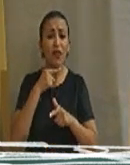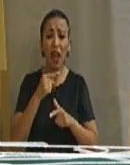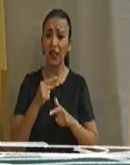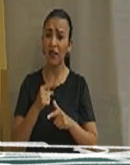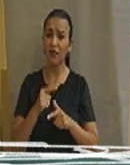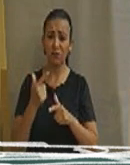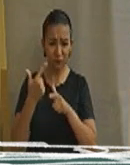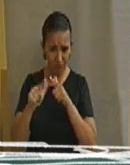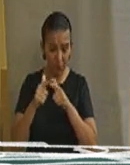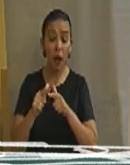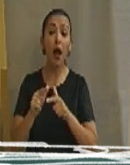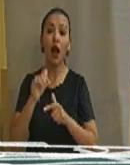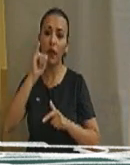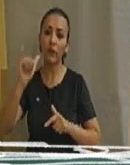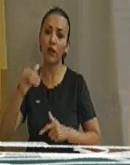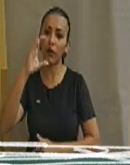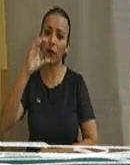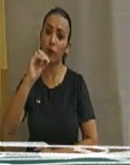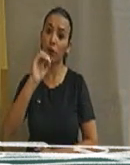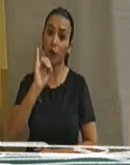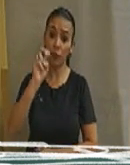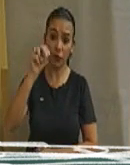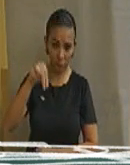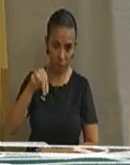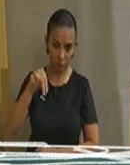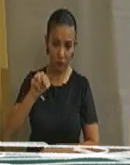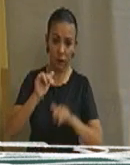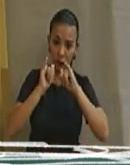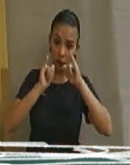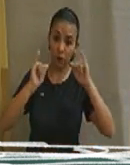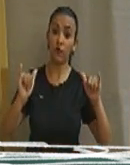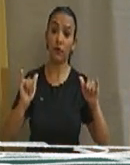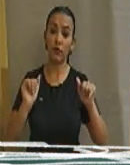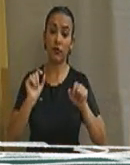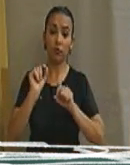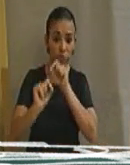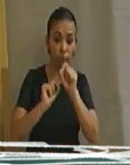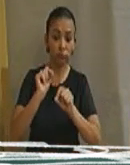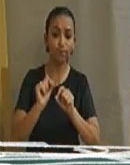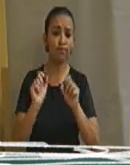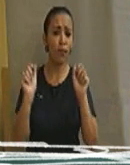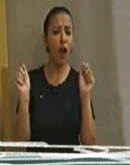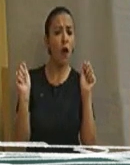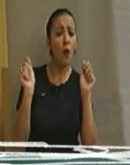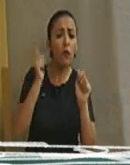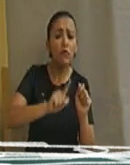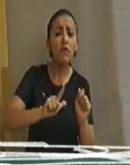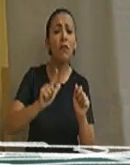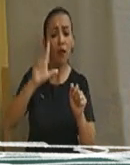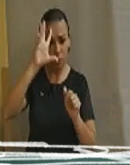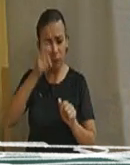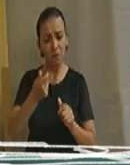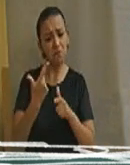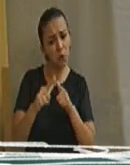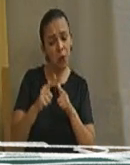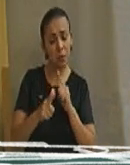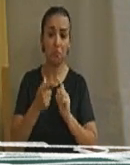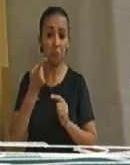e-mail, ok? Informando esses dados aqui para a gente poder resolver o problema. Então, eu vou